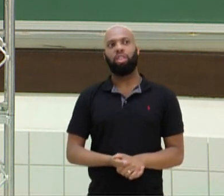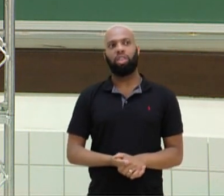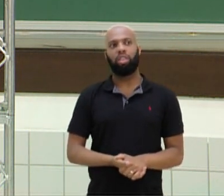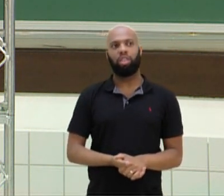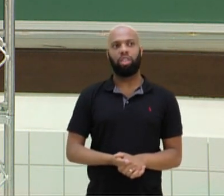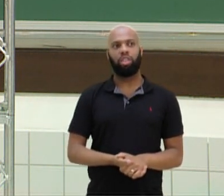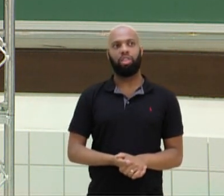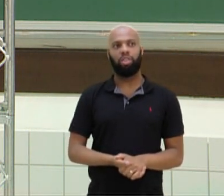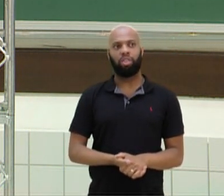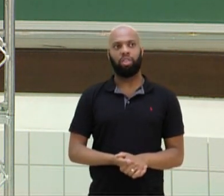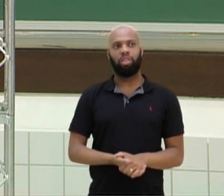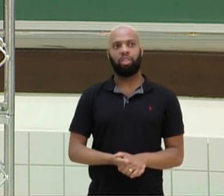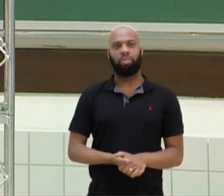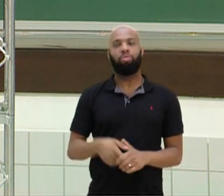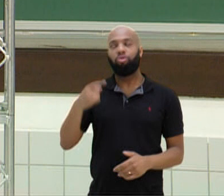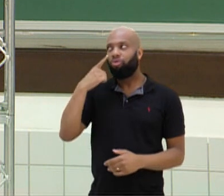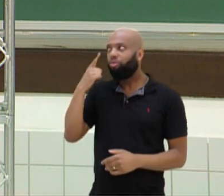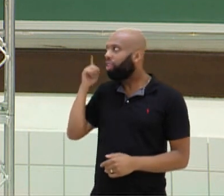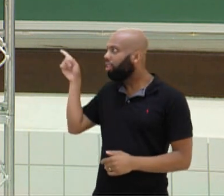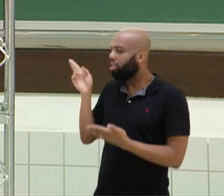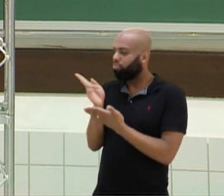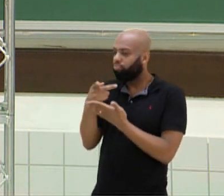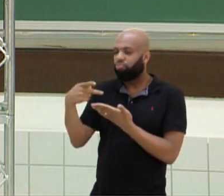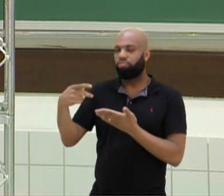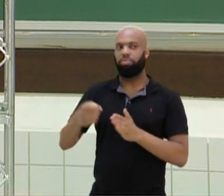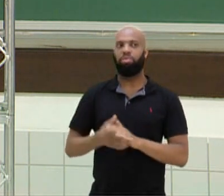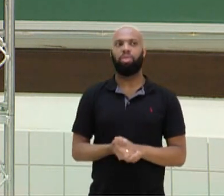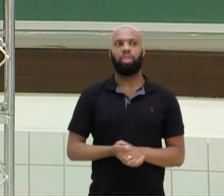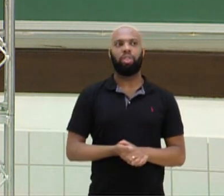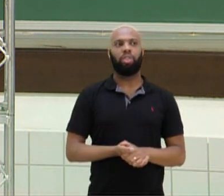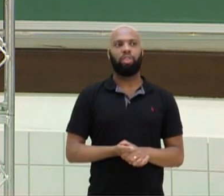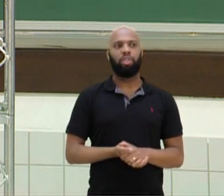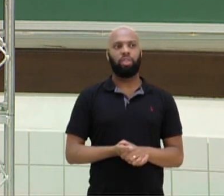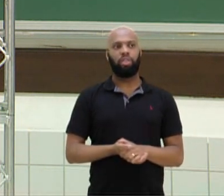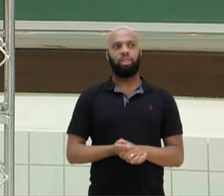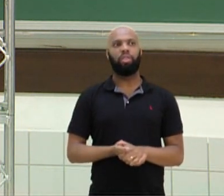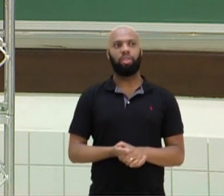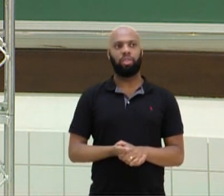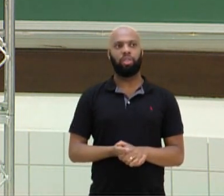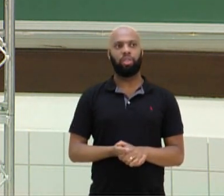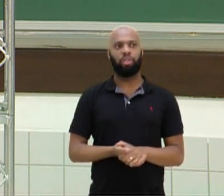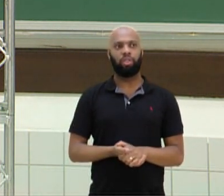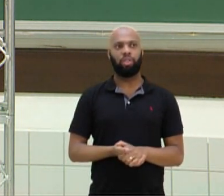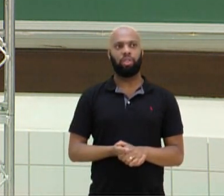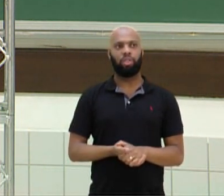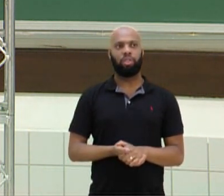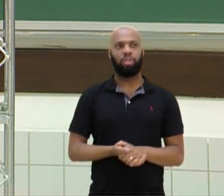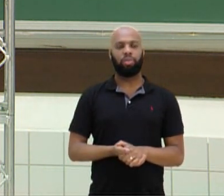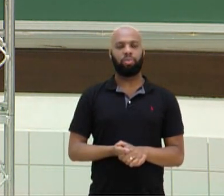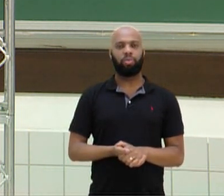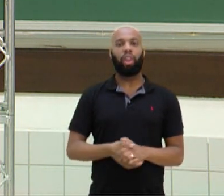as coordenadas 2,5 e 0,25. Vamos ao plano cartesiano.